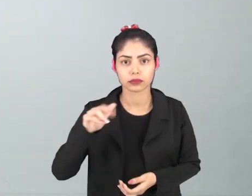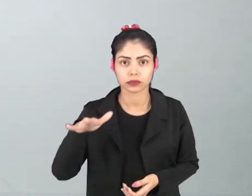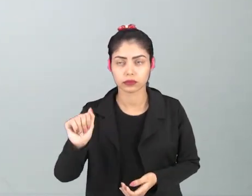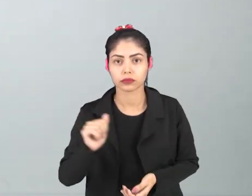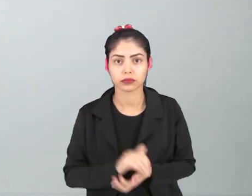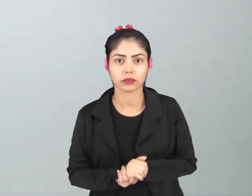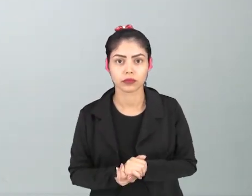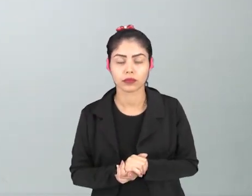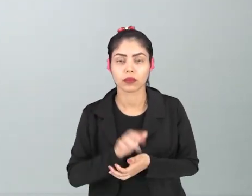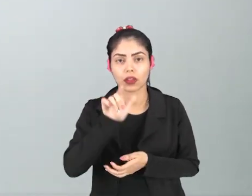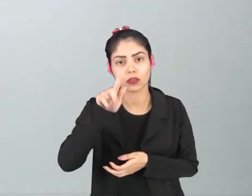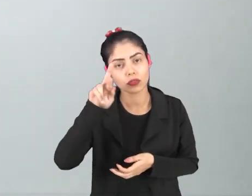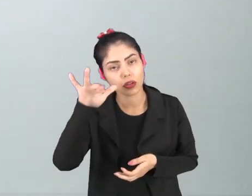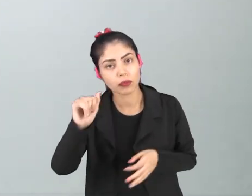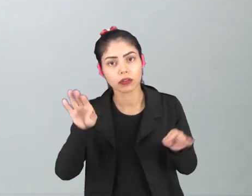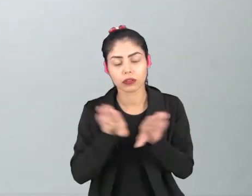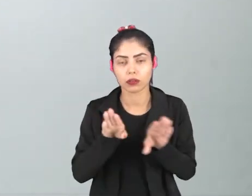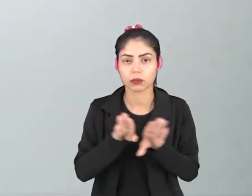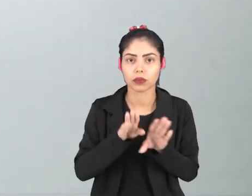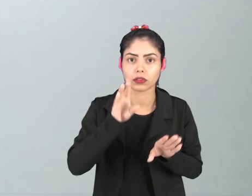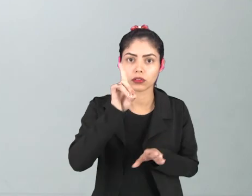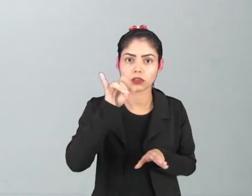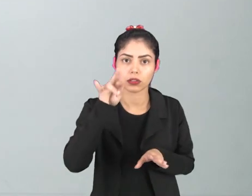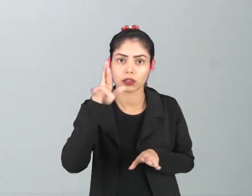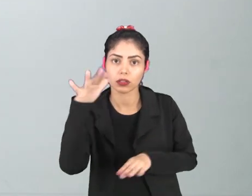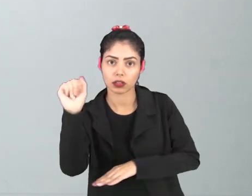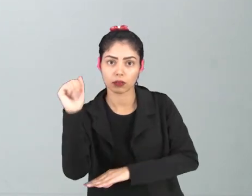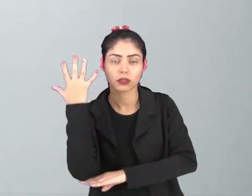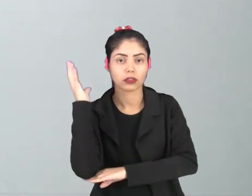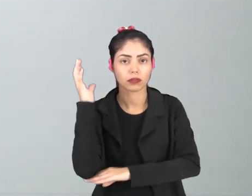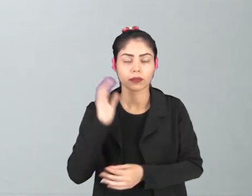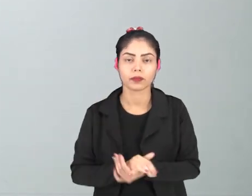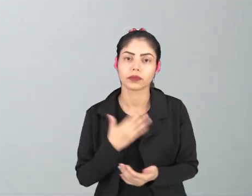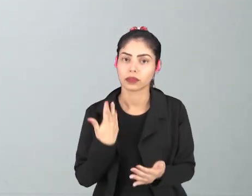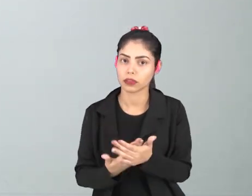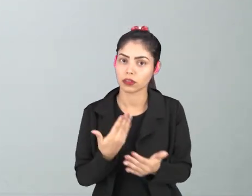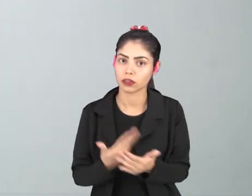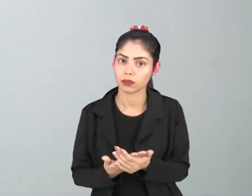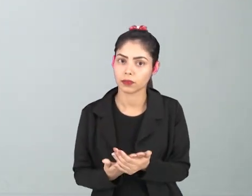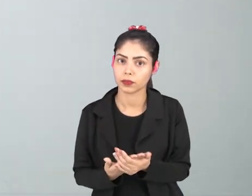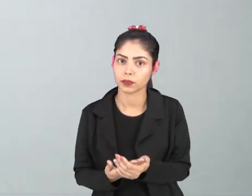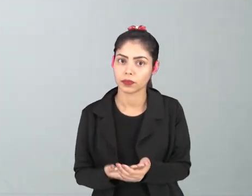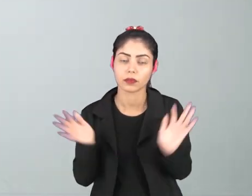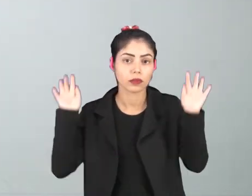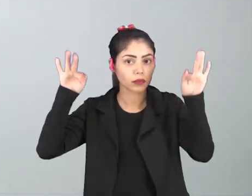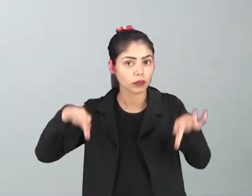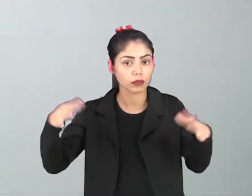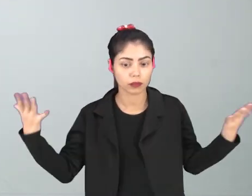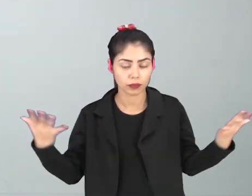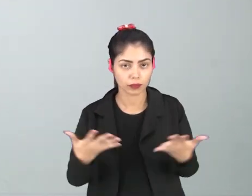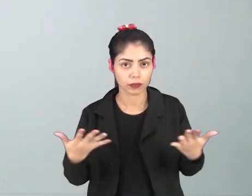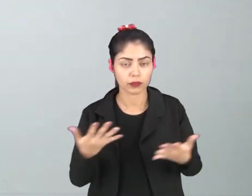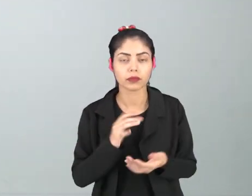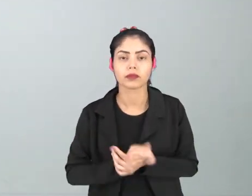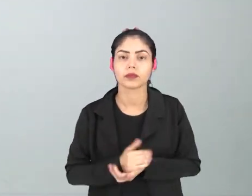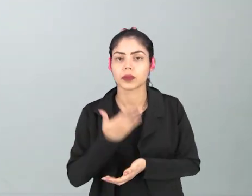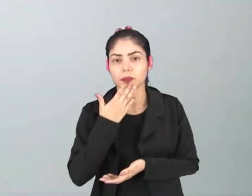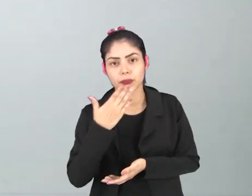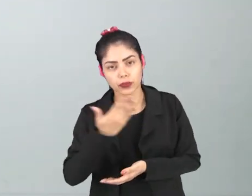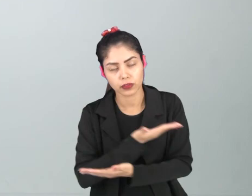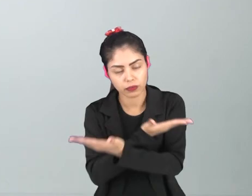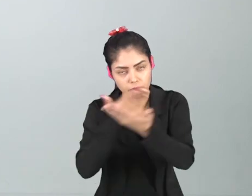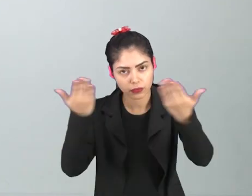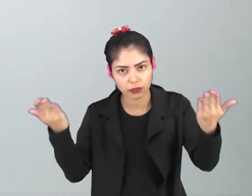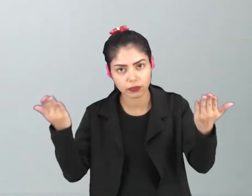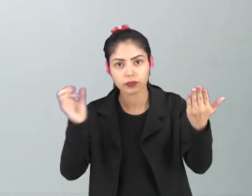algébrica quanto o diagrama de árvore. Pessoal, nossa aula fica hoje por aqui. Eu peço a vocês